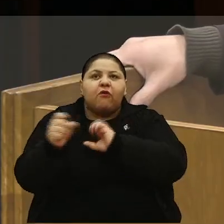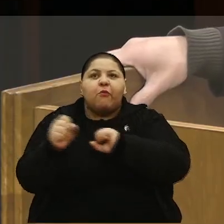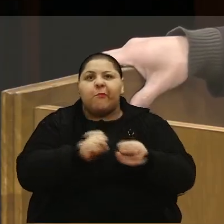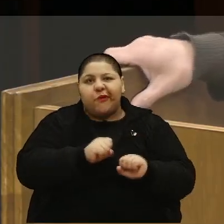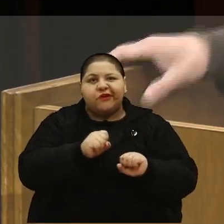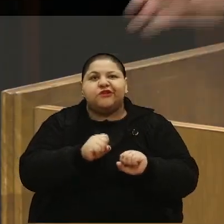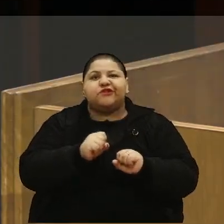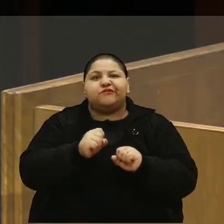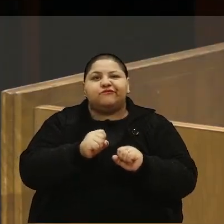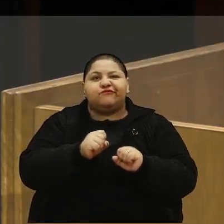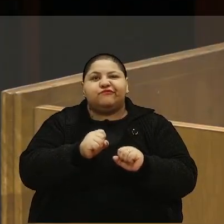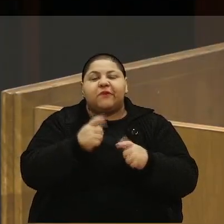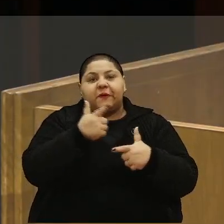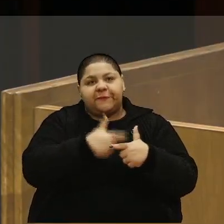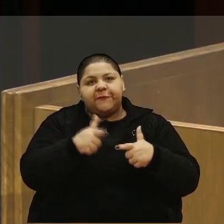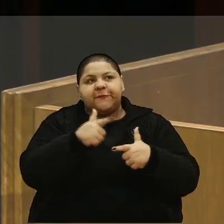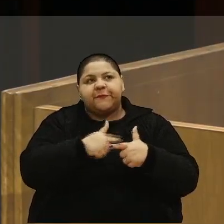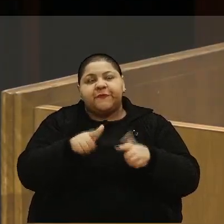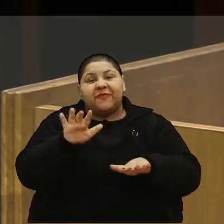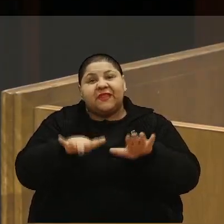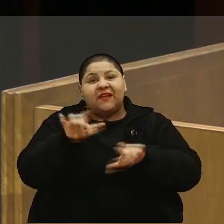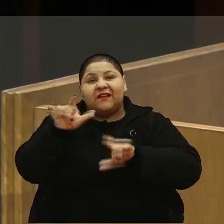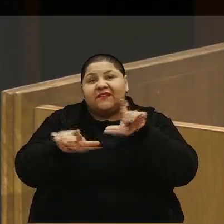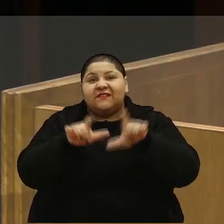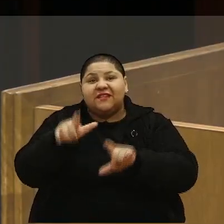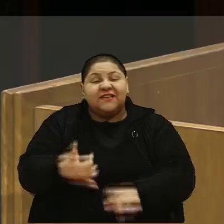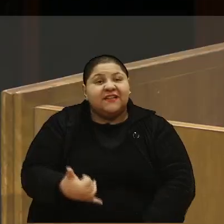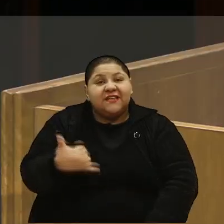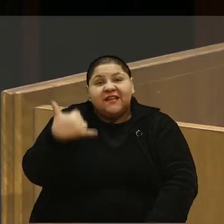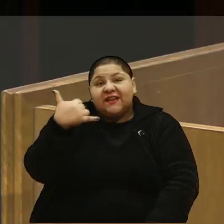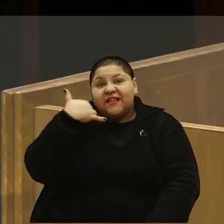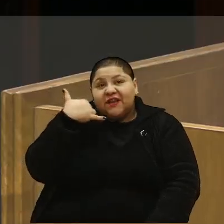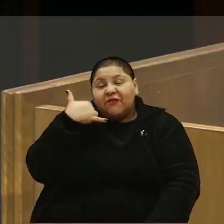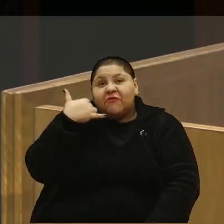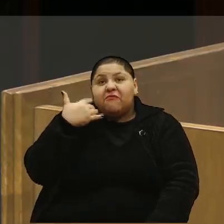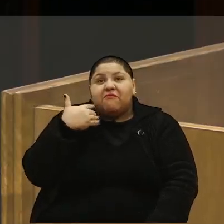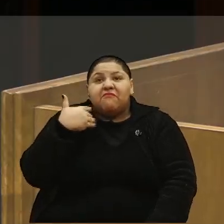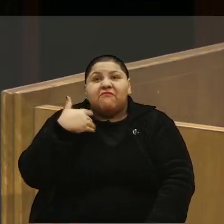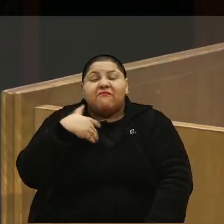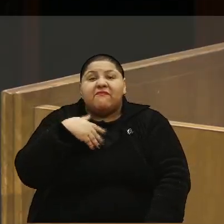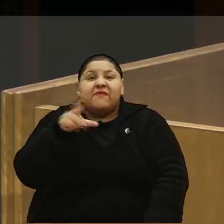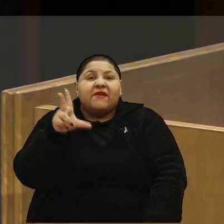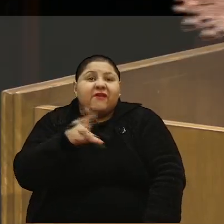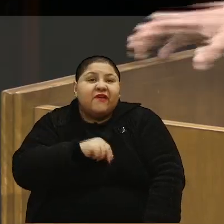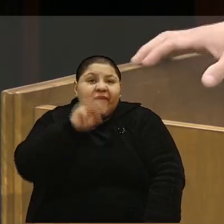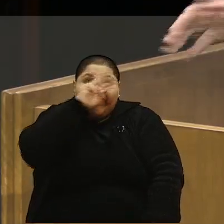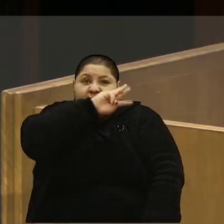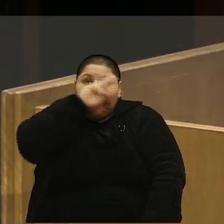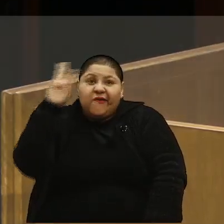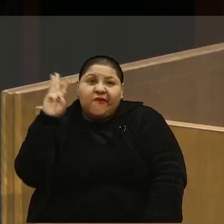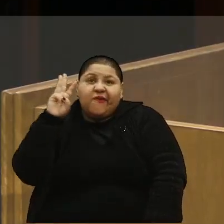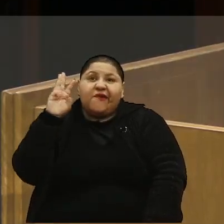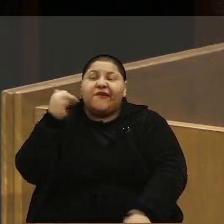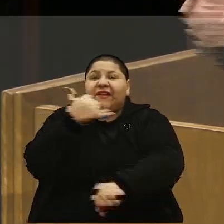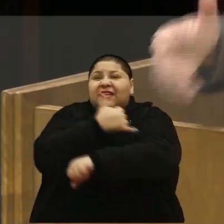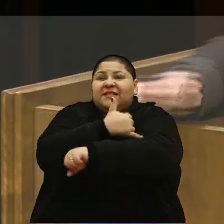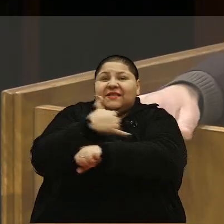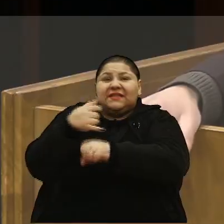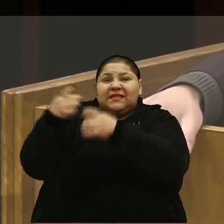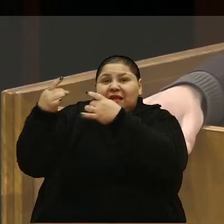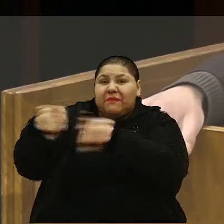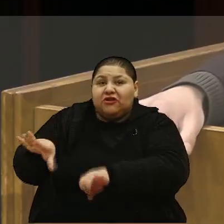um transtorno. E muitas vezes as pessoas ligam para o gabinete: "Bah, vereador, está rompendo ali o passeio público, está